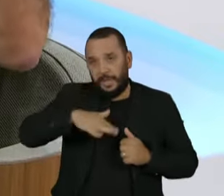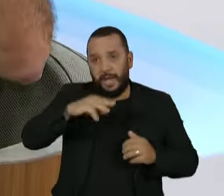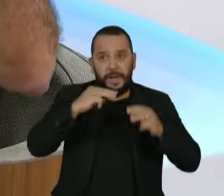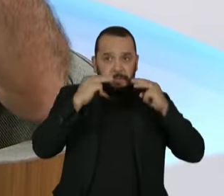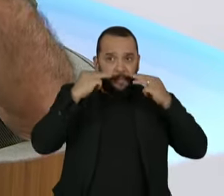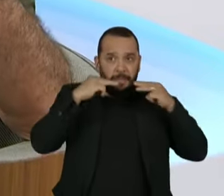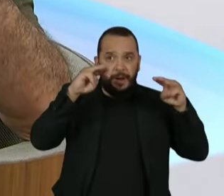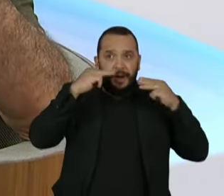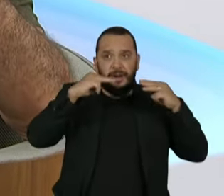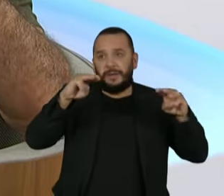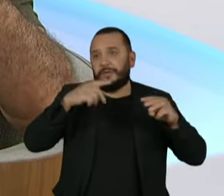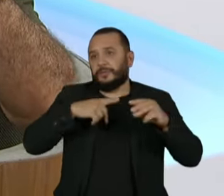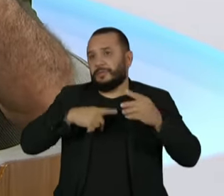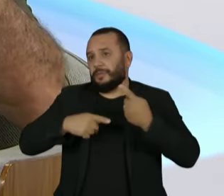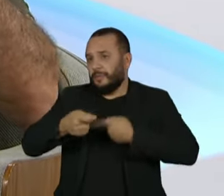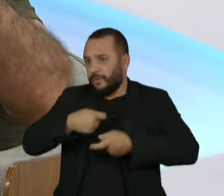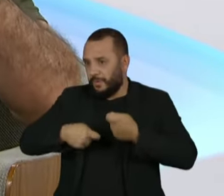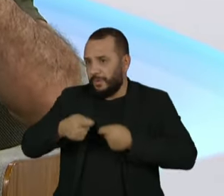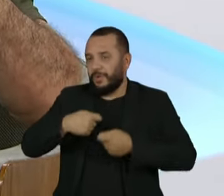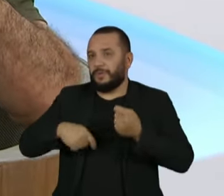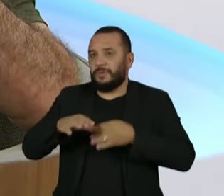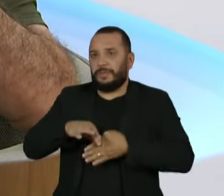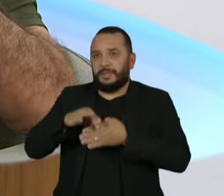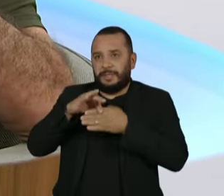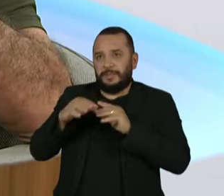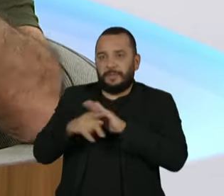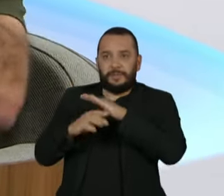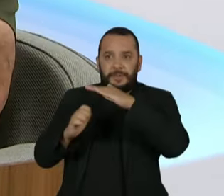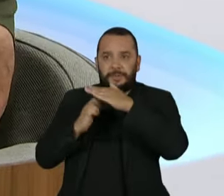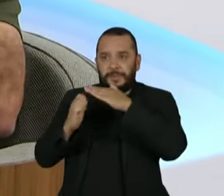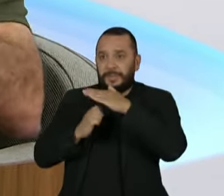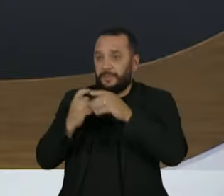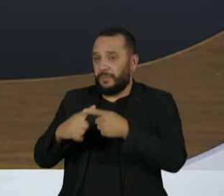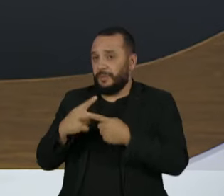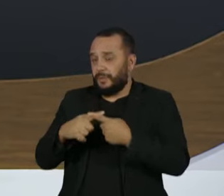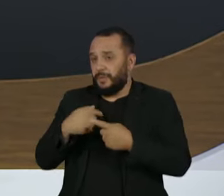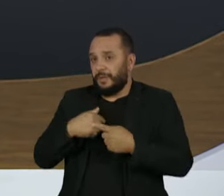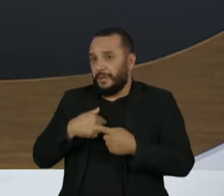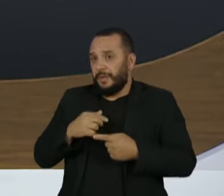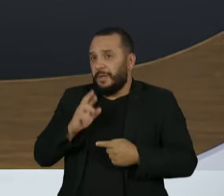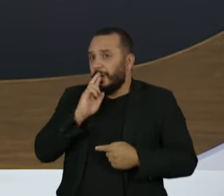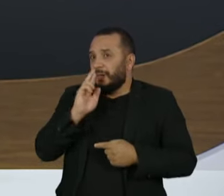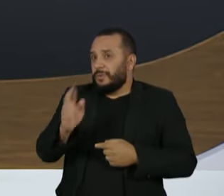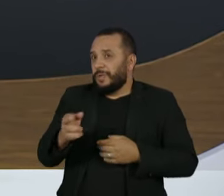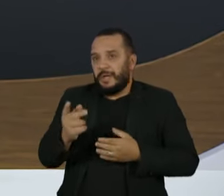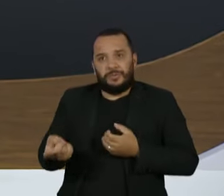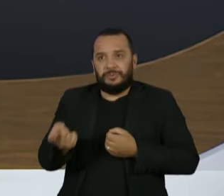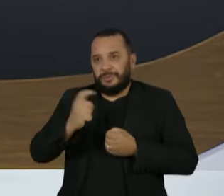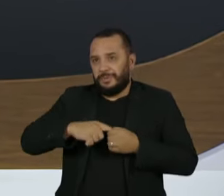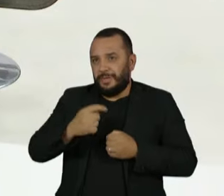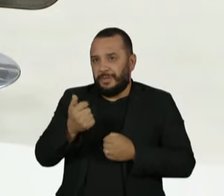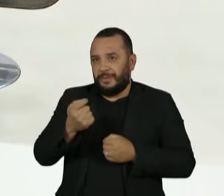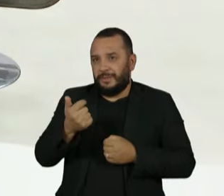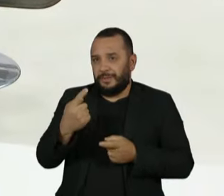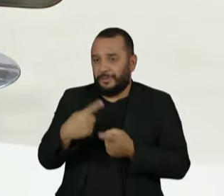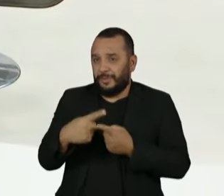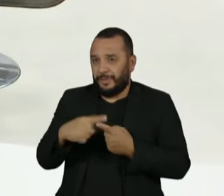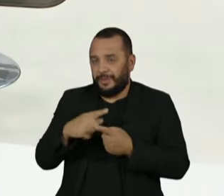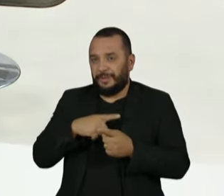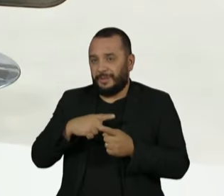de negócios líderes das empresas porque ele deixou de dar resultado Talvez até por causa da manipulação algorítmica